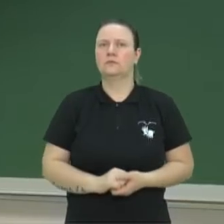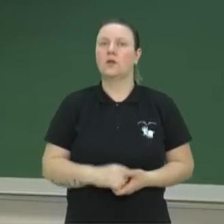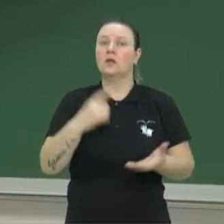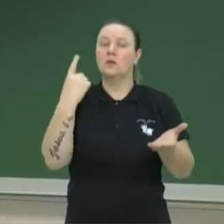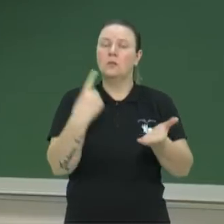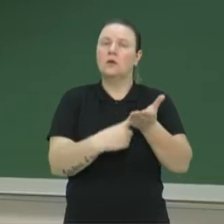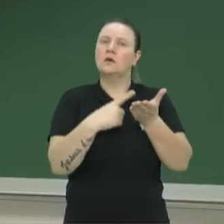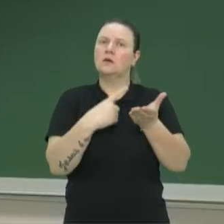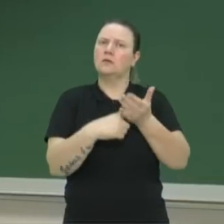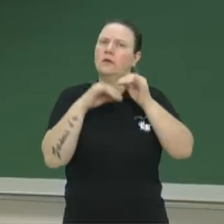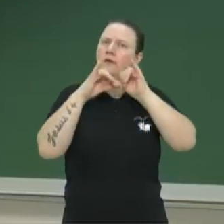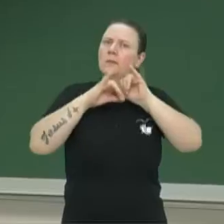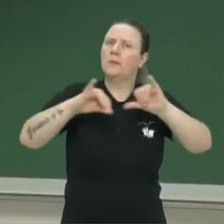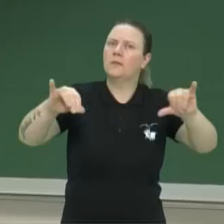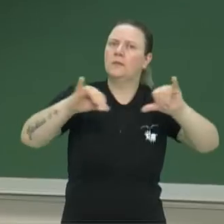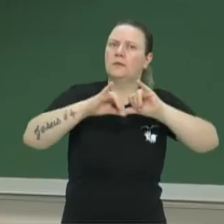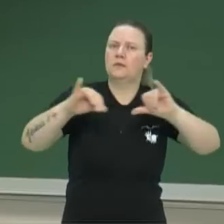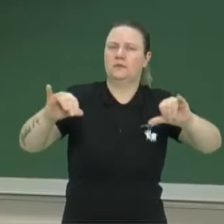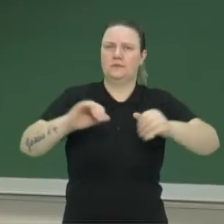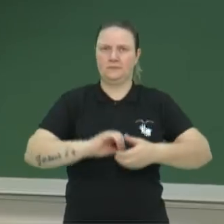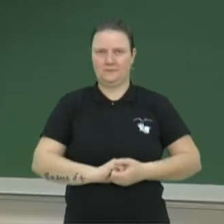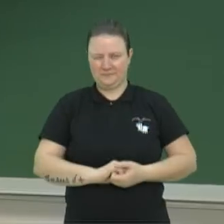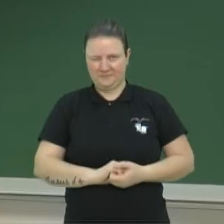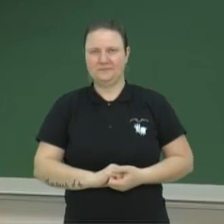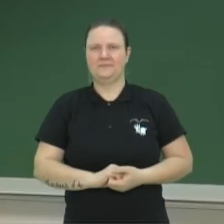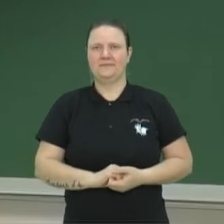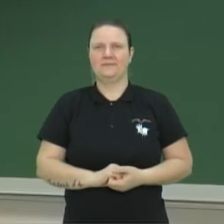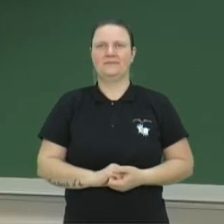que está sendo noticiado, beleza?